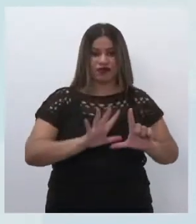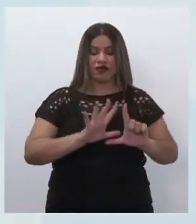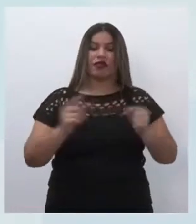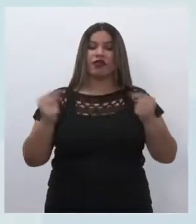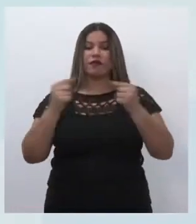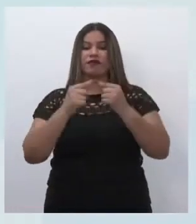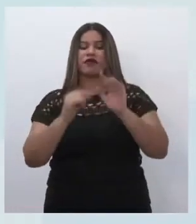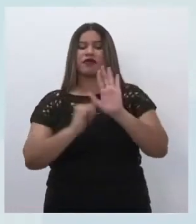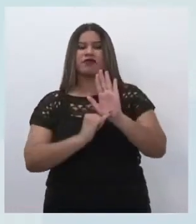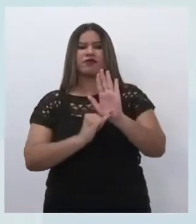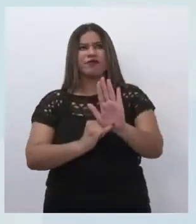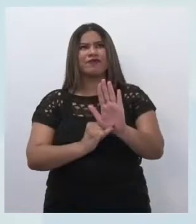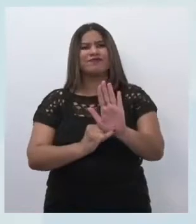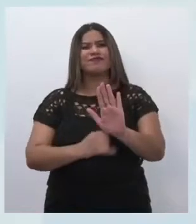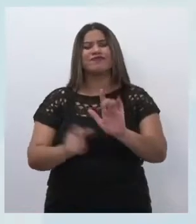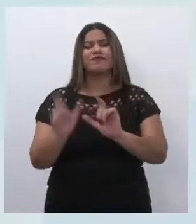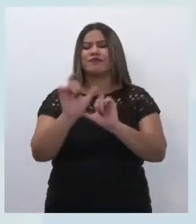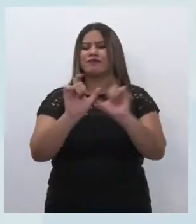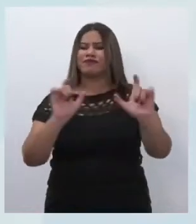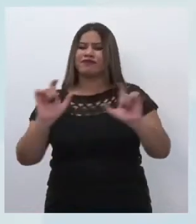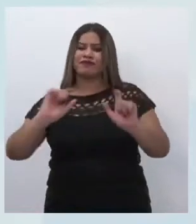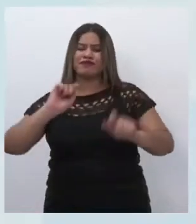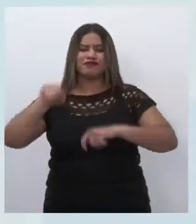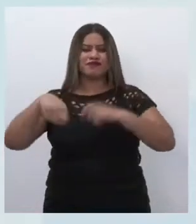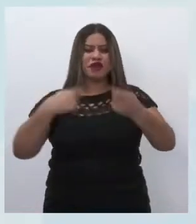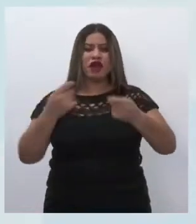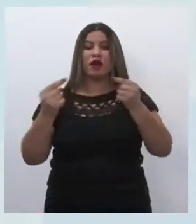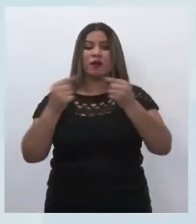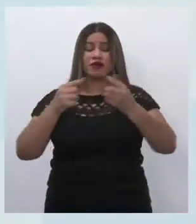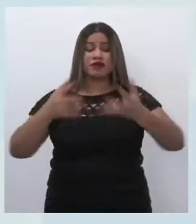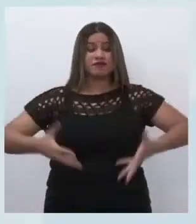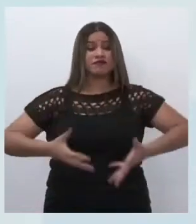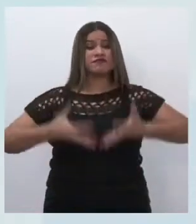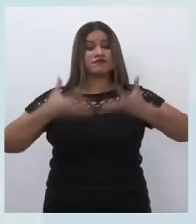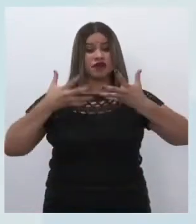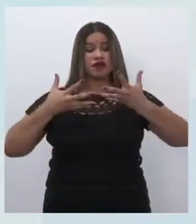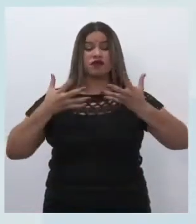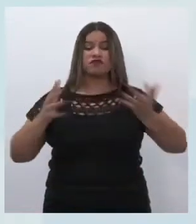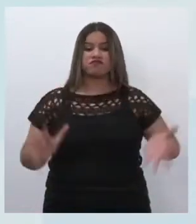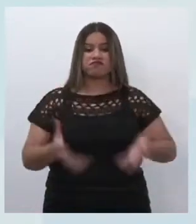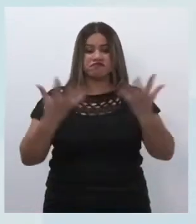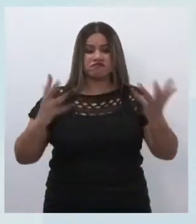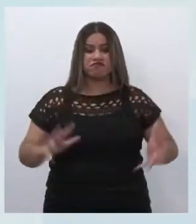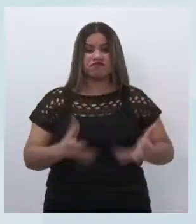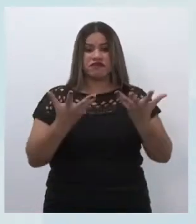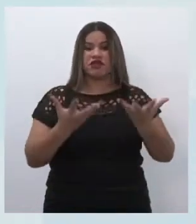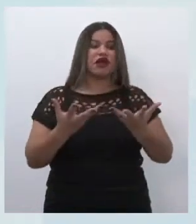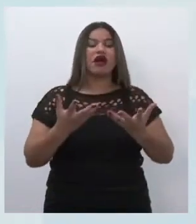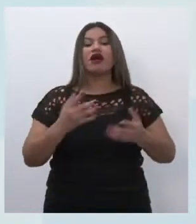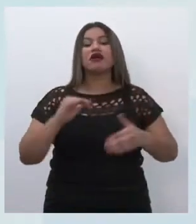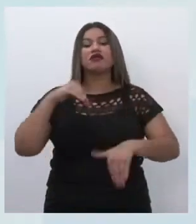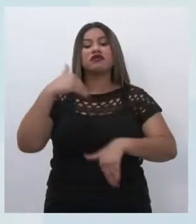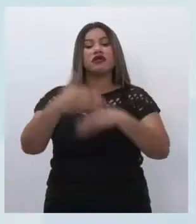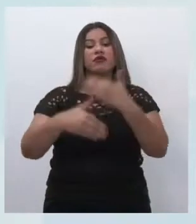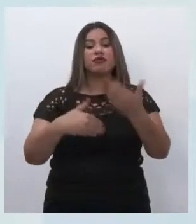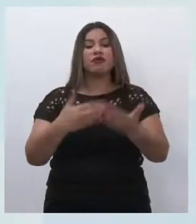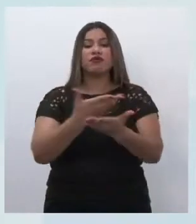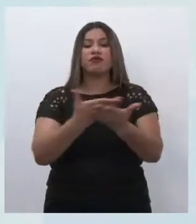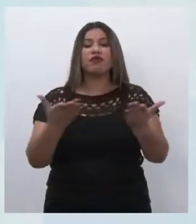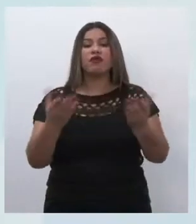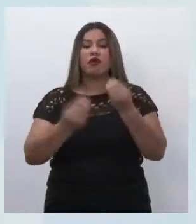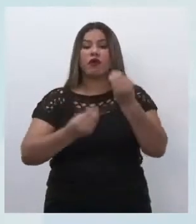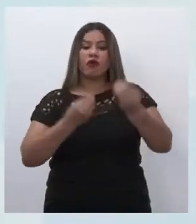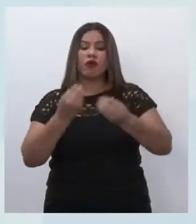que expressam motivação e incentivo. E depois, na sequência, vocês deverão completar